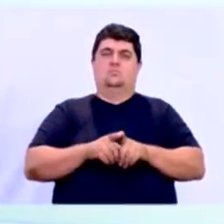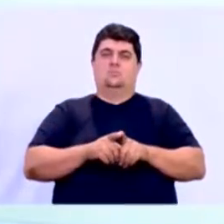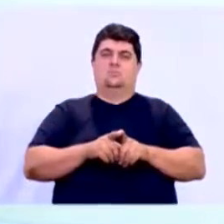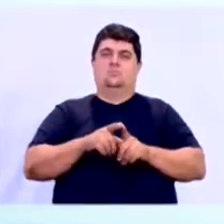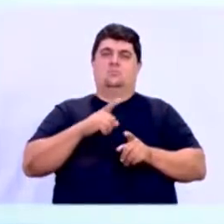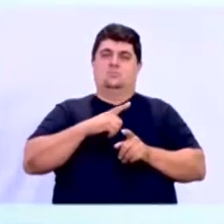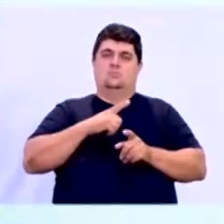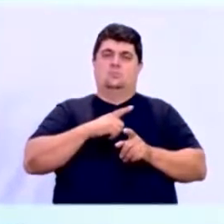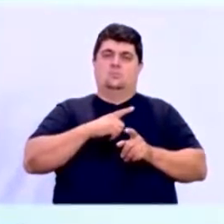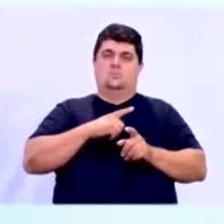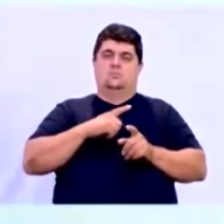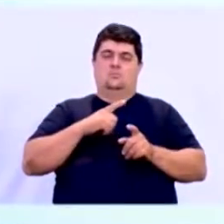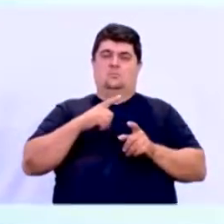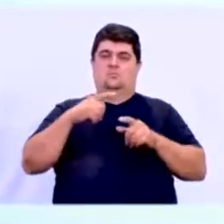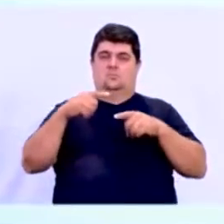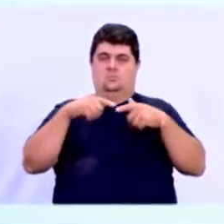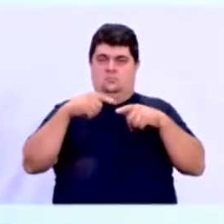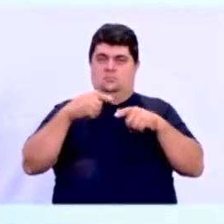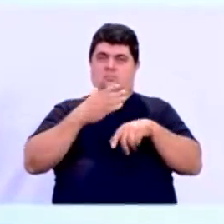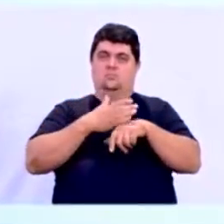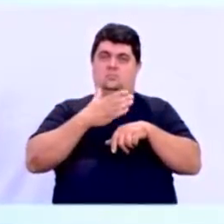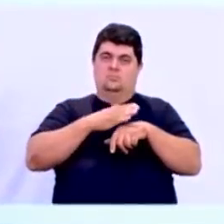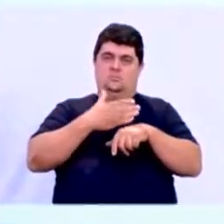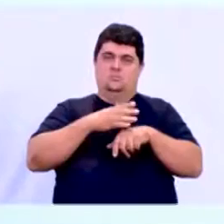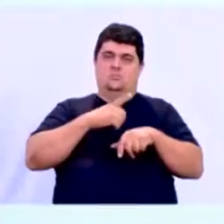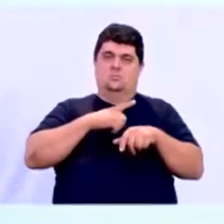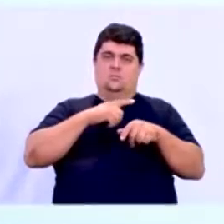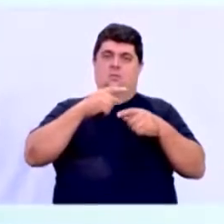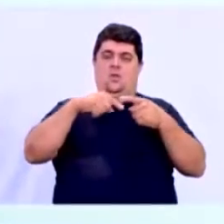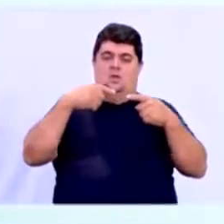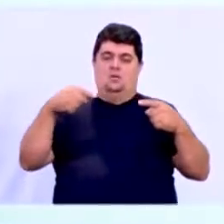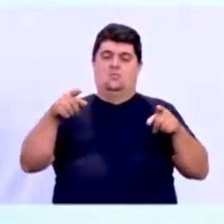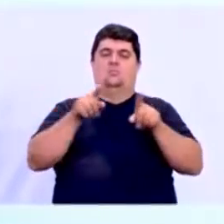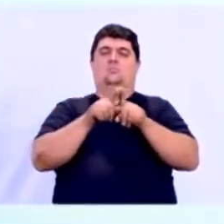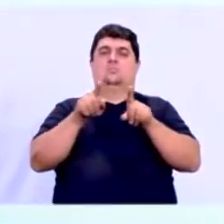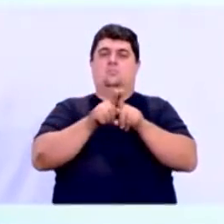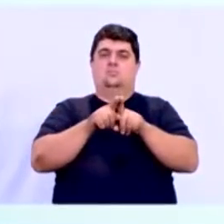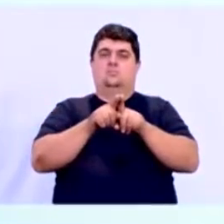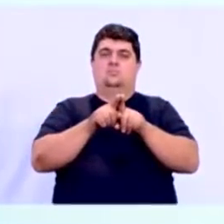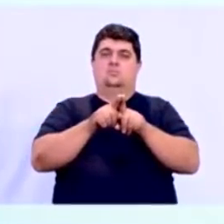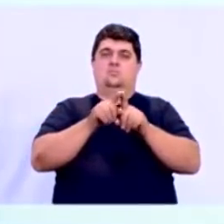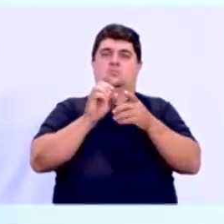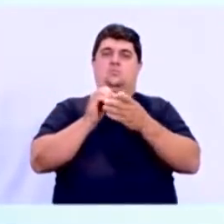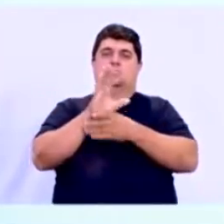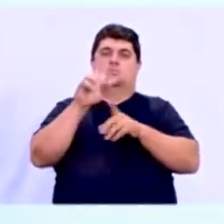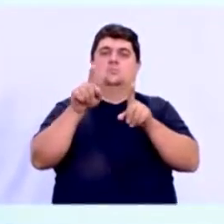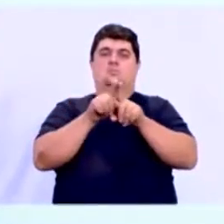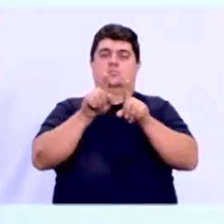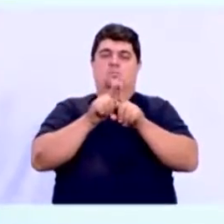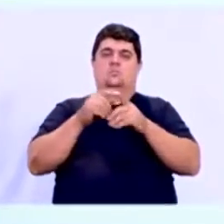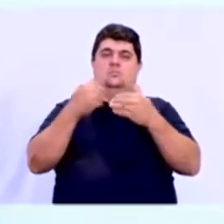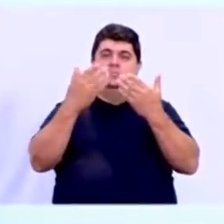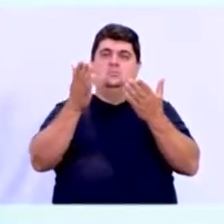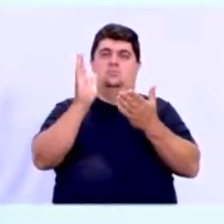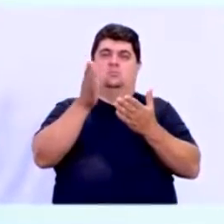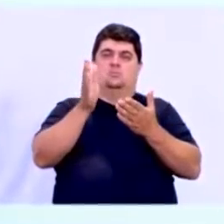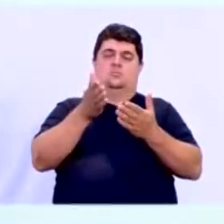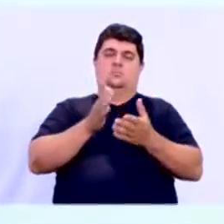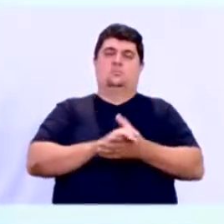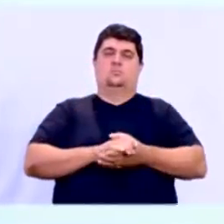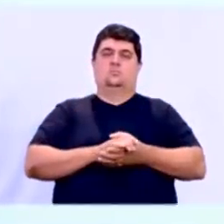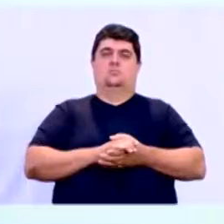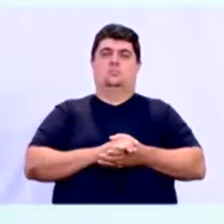que eu trouxe para vocês consta na apostila, bem como nos slides que foram fornecidos para vocês aí